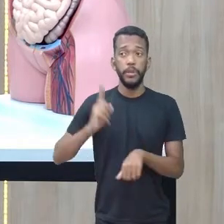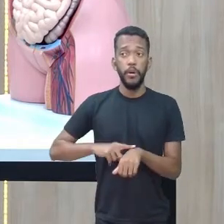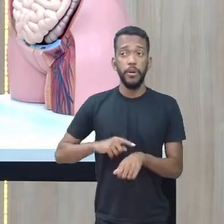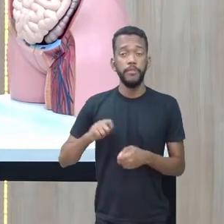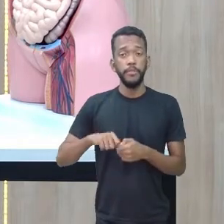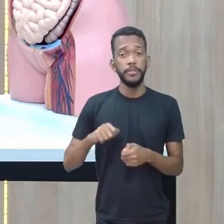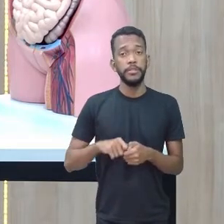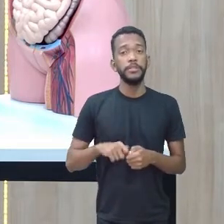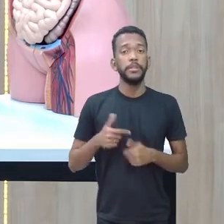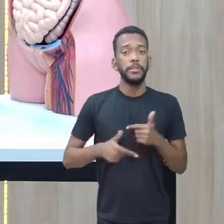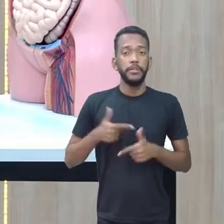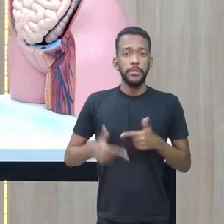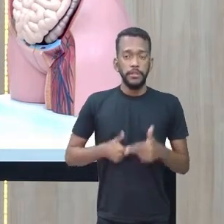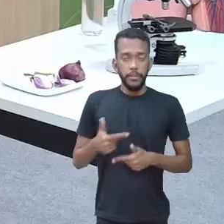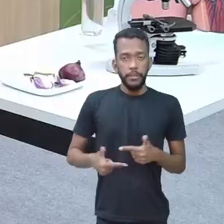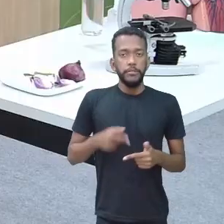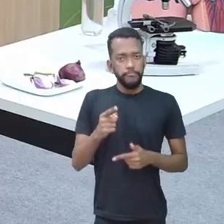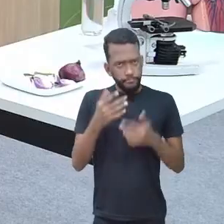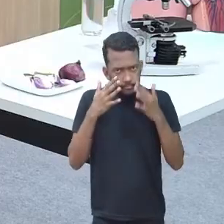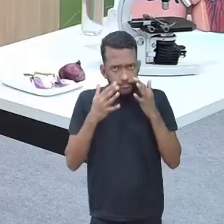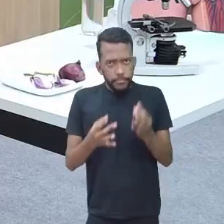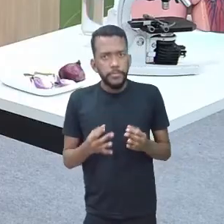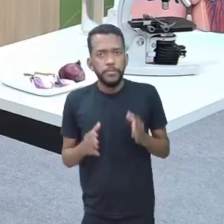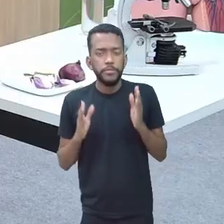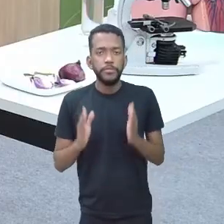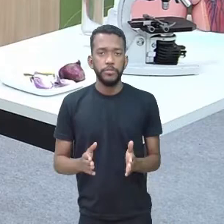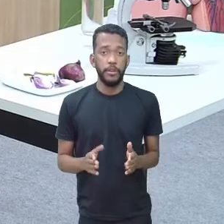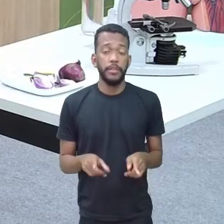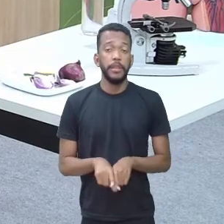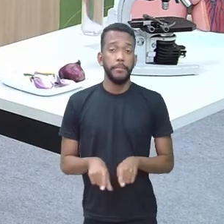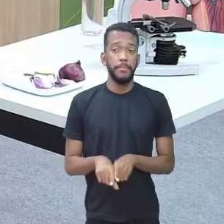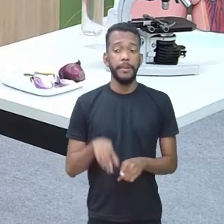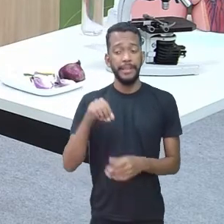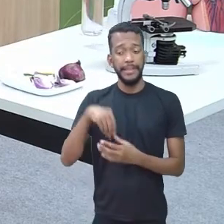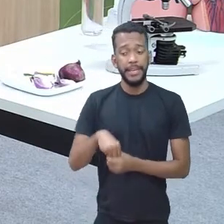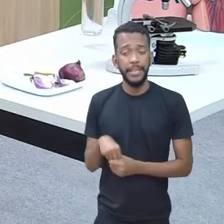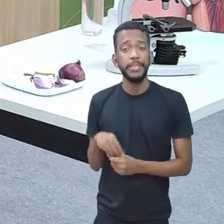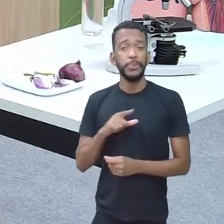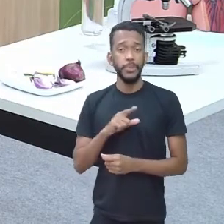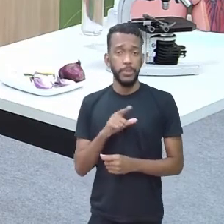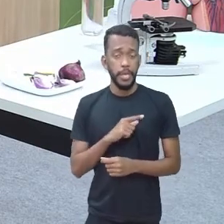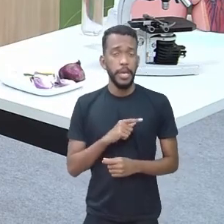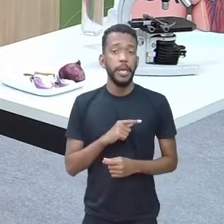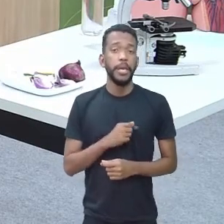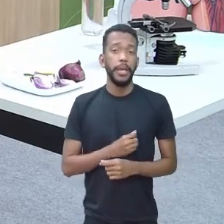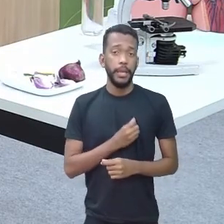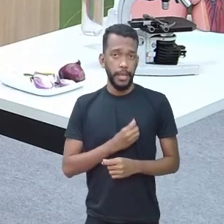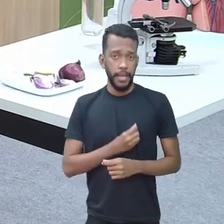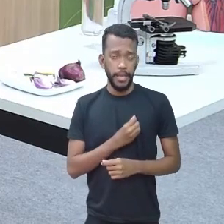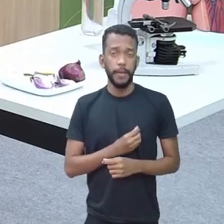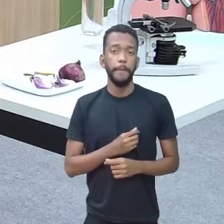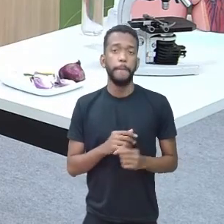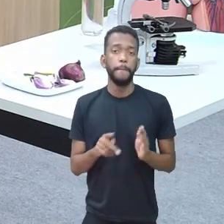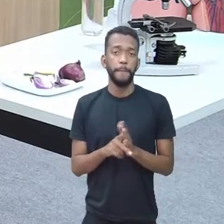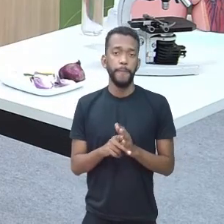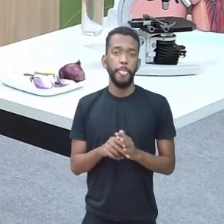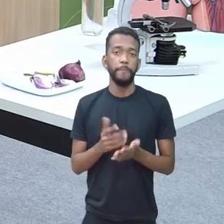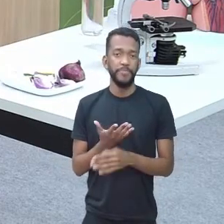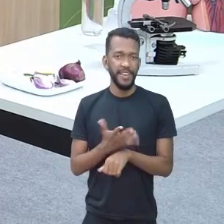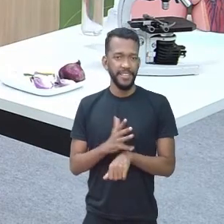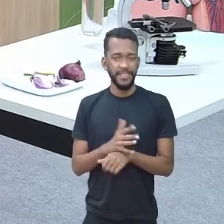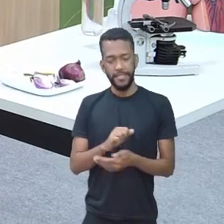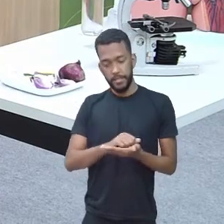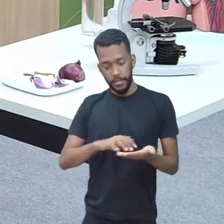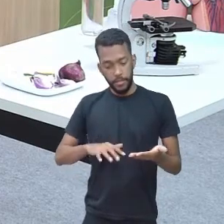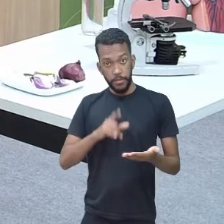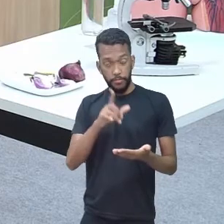uma atividade, prestem atenção. Às vezes, no próprio exercício, está trazendo uma nova informação. Professora, a